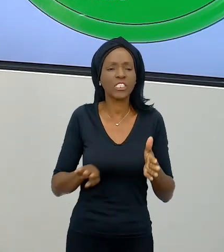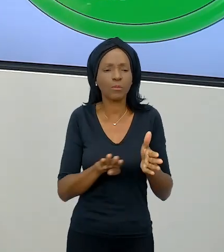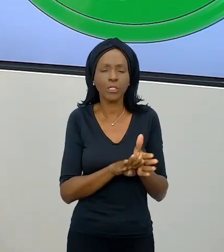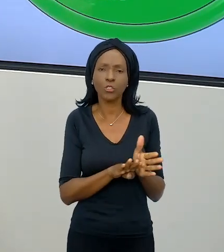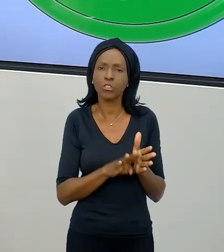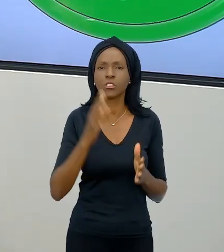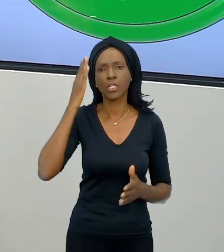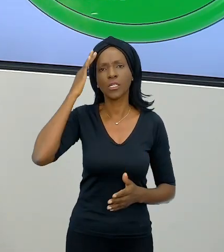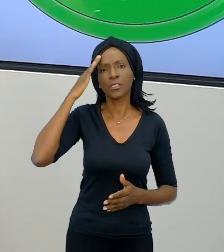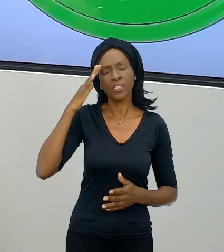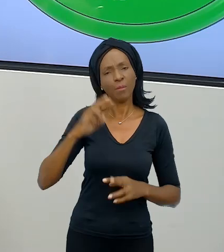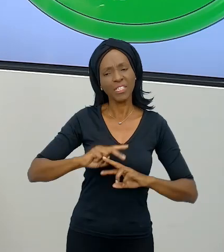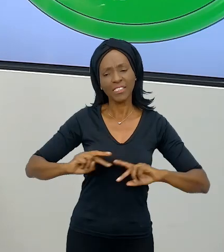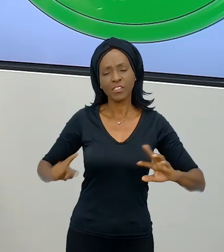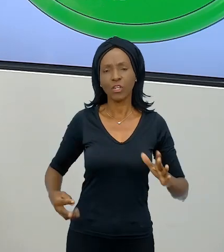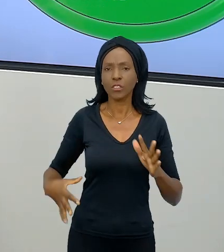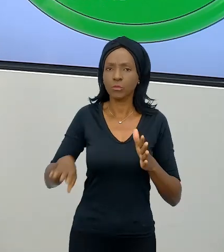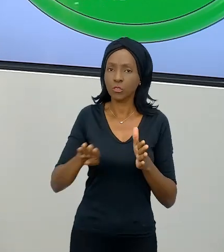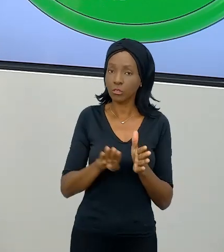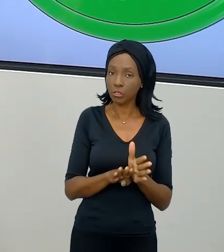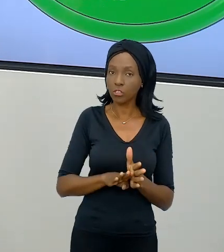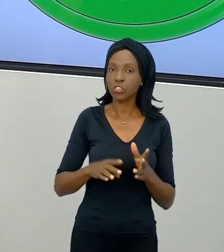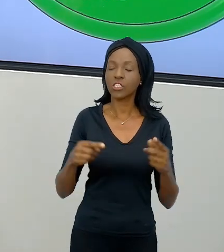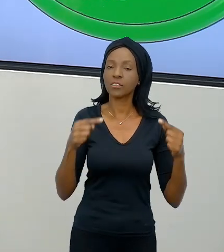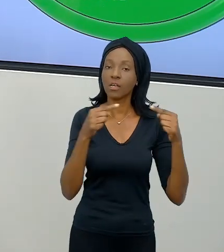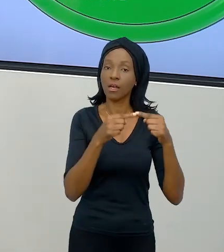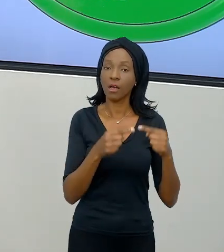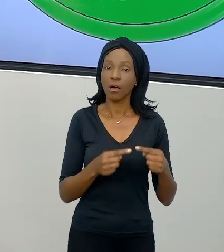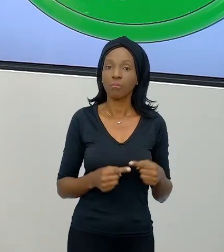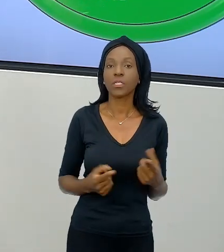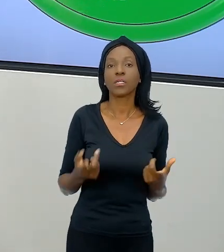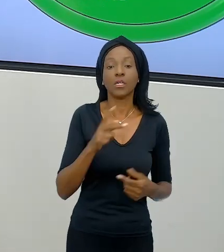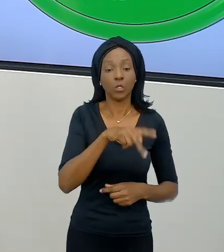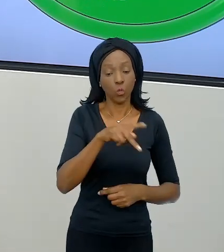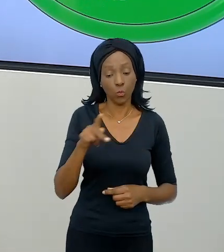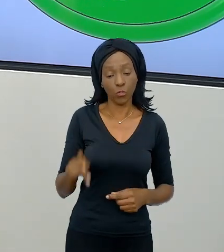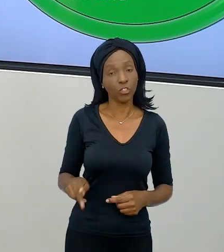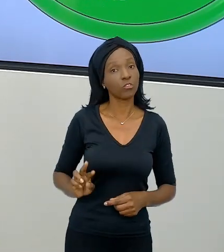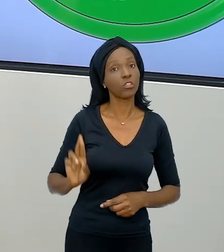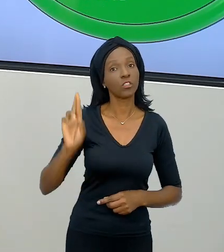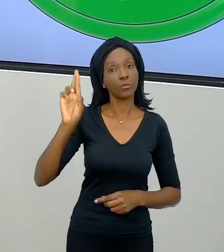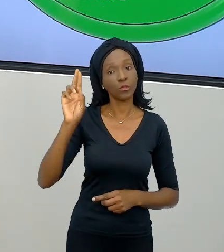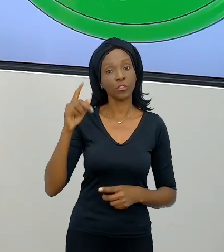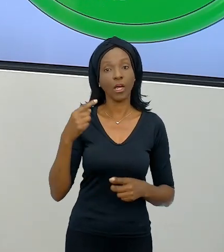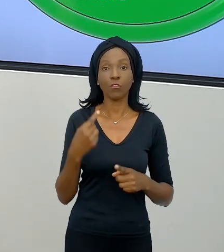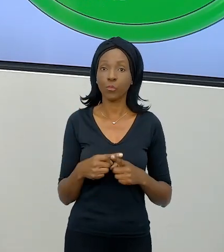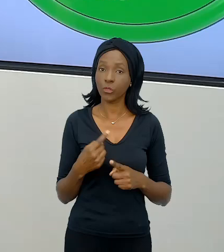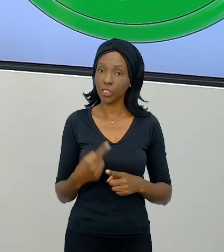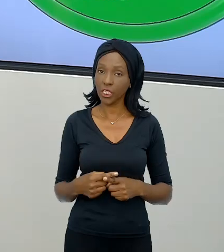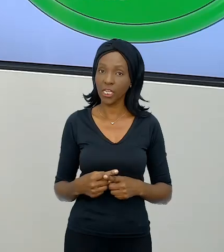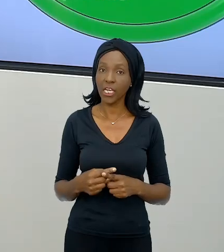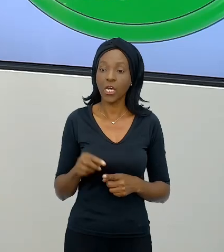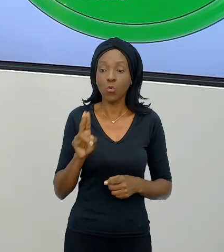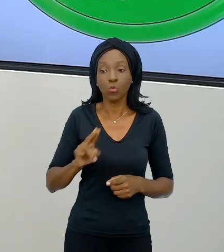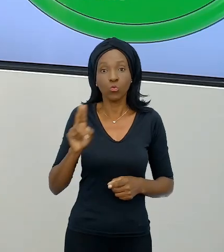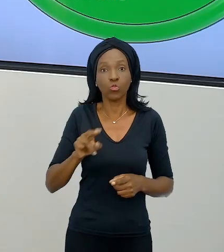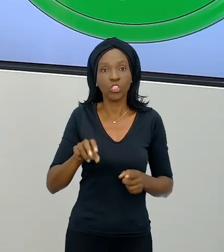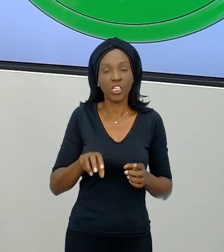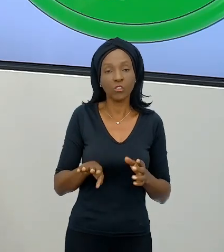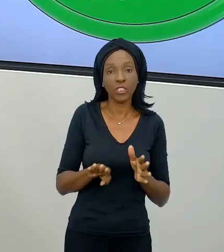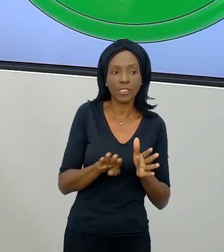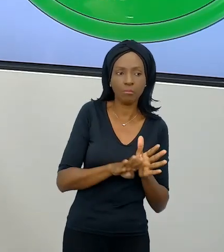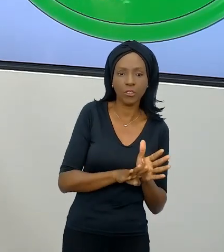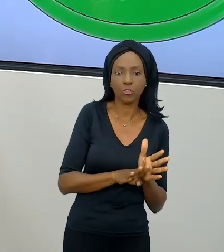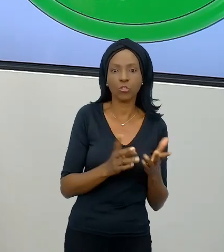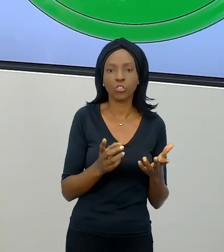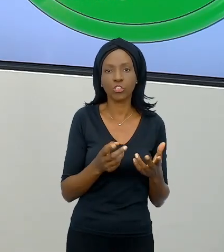gente sabe que as metodologias, elas são aplicadas pelo professor, para que, por meio da metodologia, o estudante,